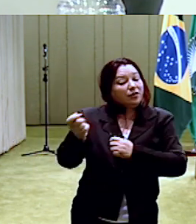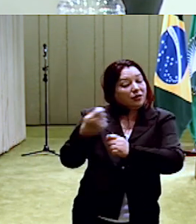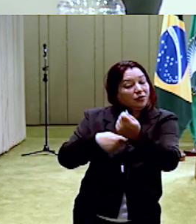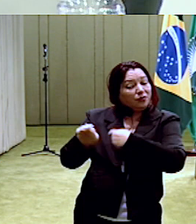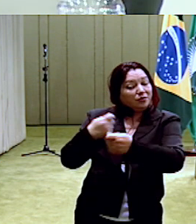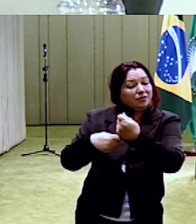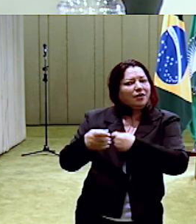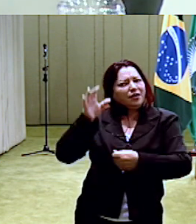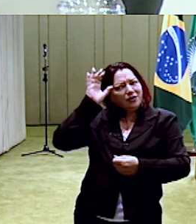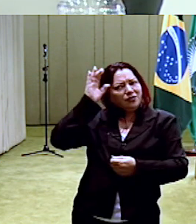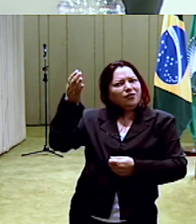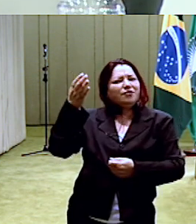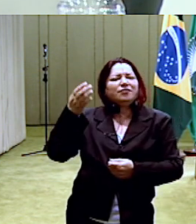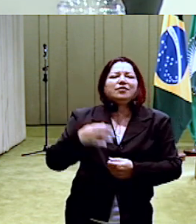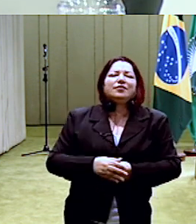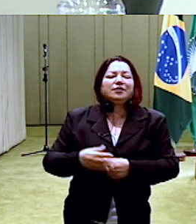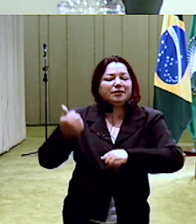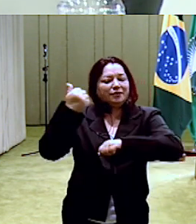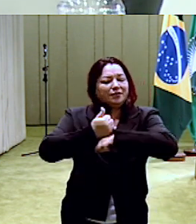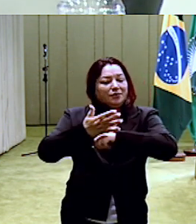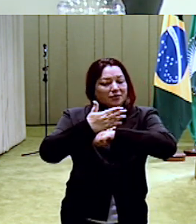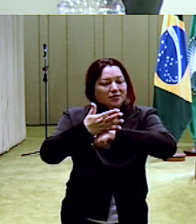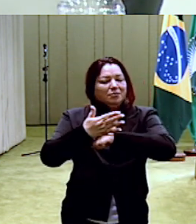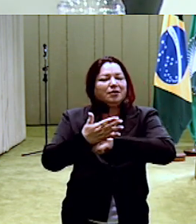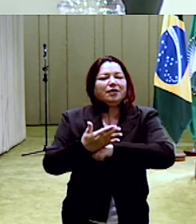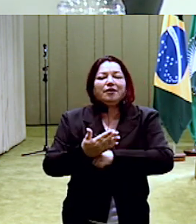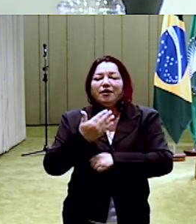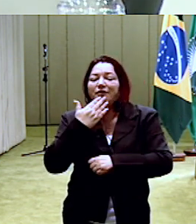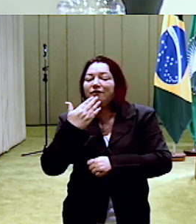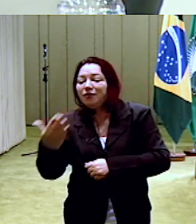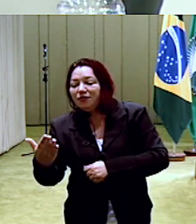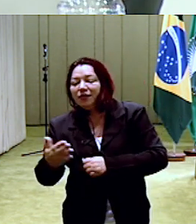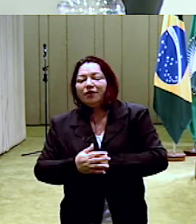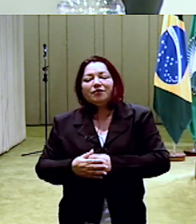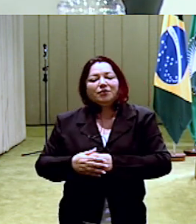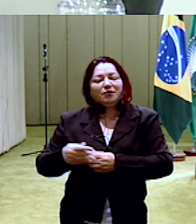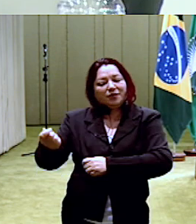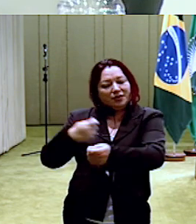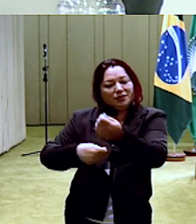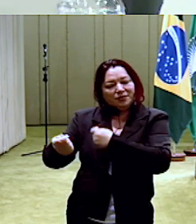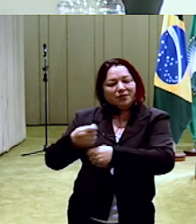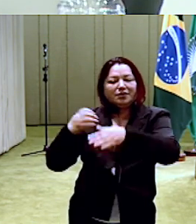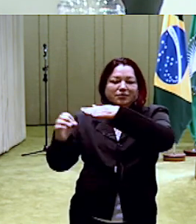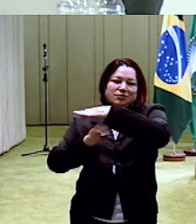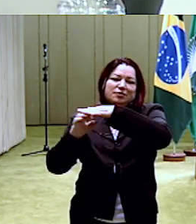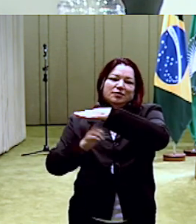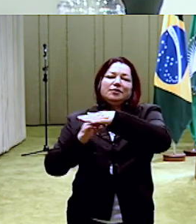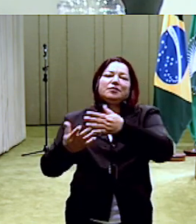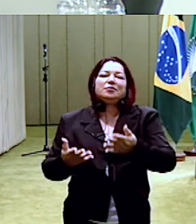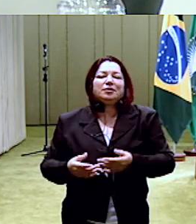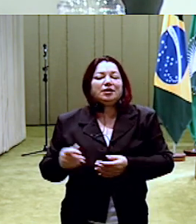Itamaraty para resolver a questão, sobretudo se há pedidos de vistos que sejam encaminhados por meio de